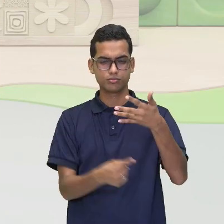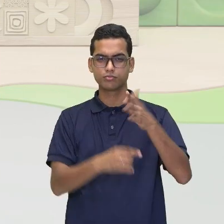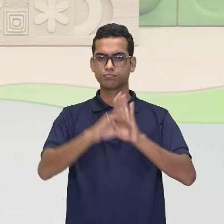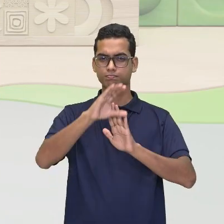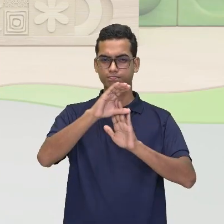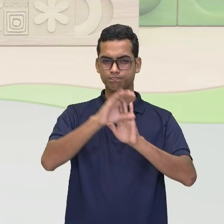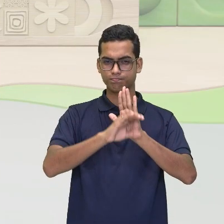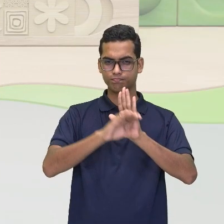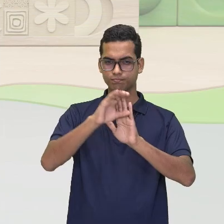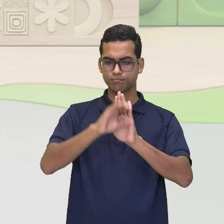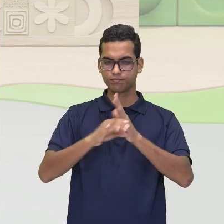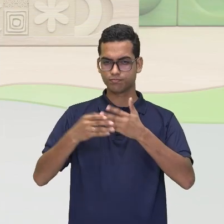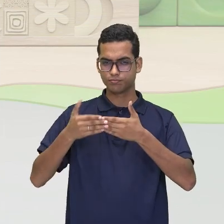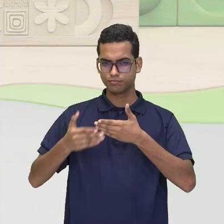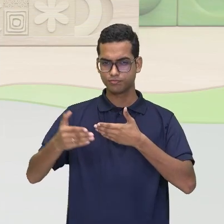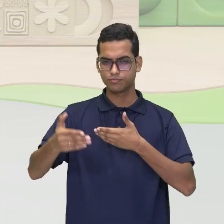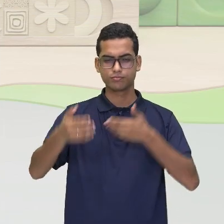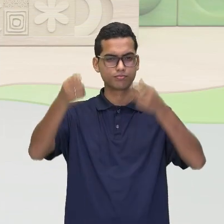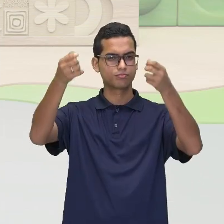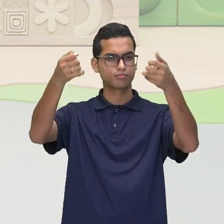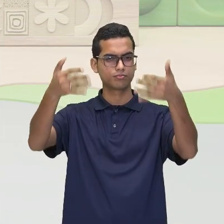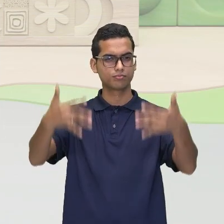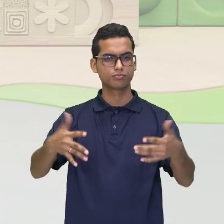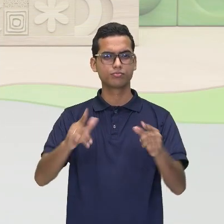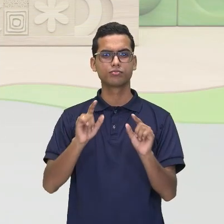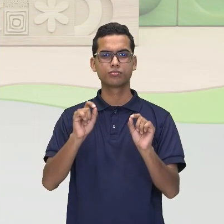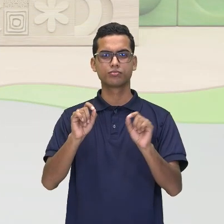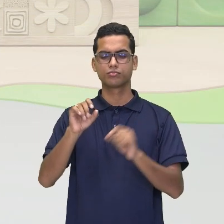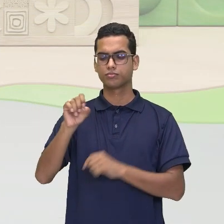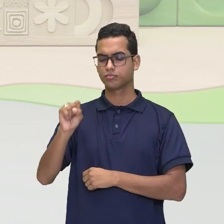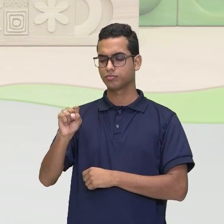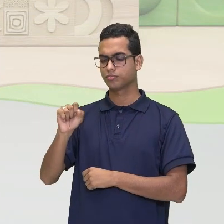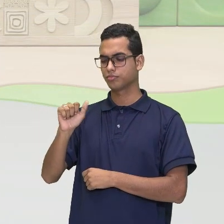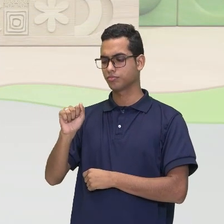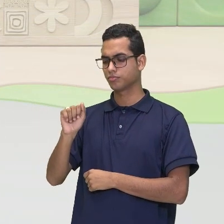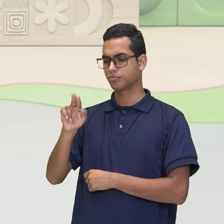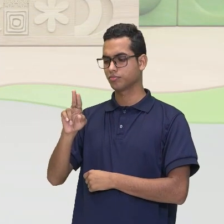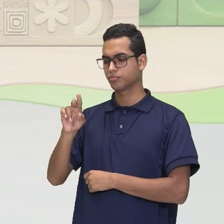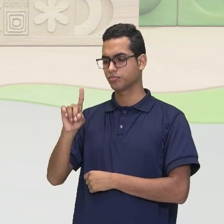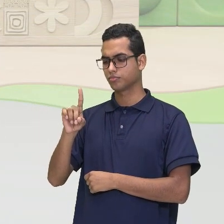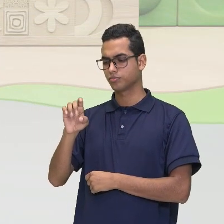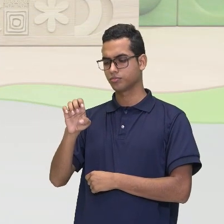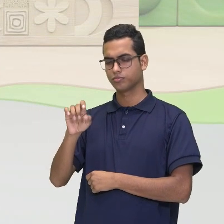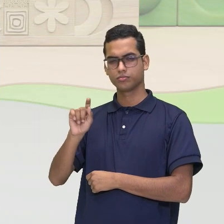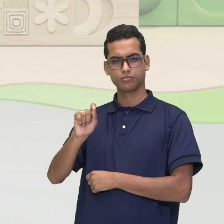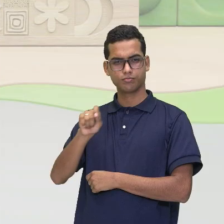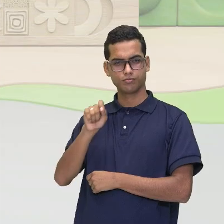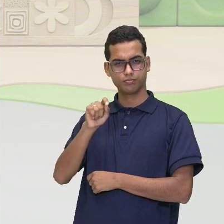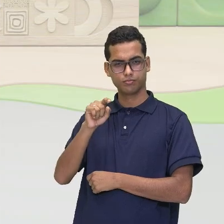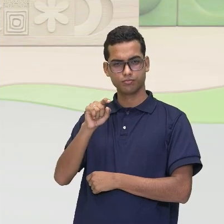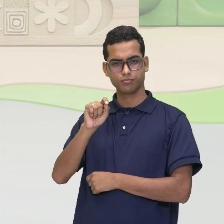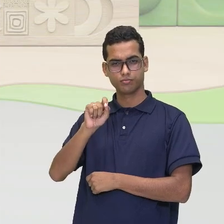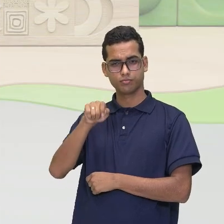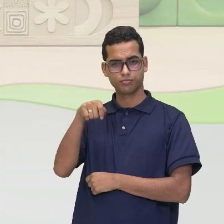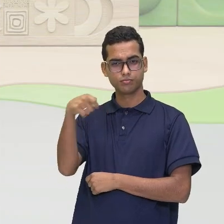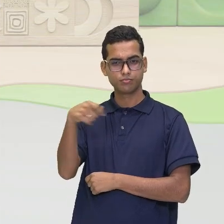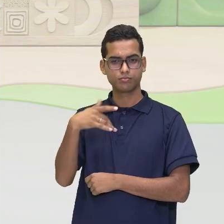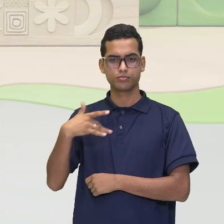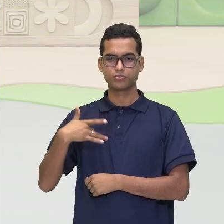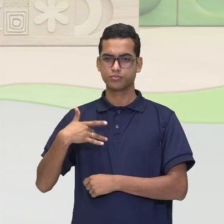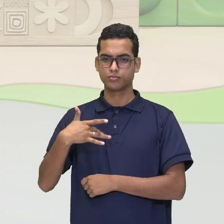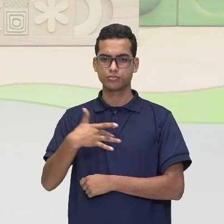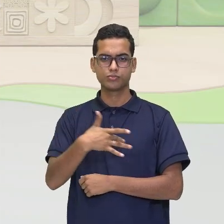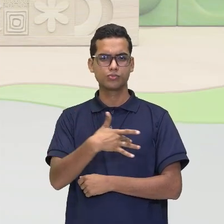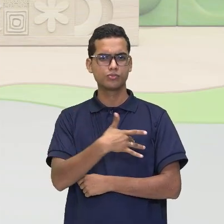né, a gente vai falar um pouco sobre saúde. E aí a gente pensa, né, quando fala em saúde, logo a